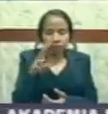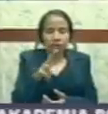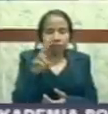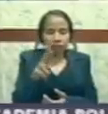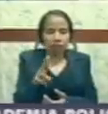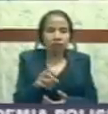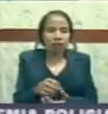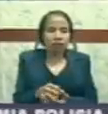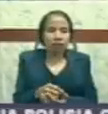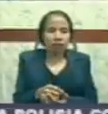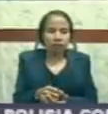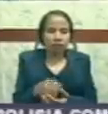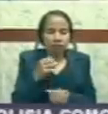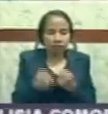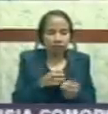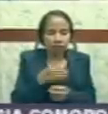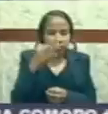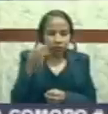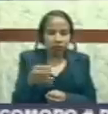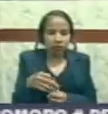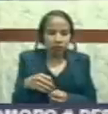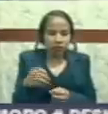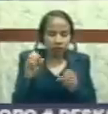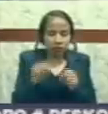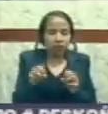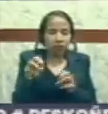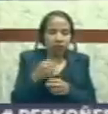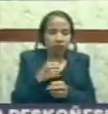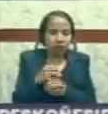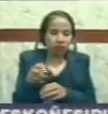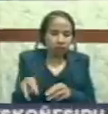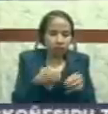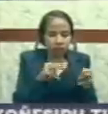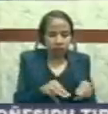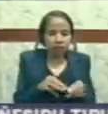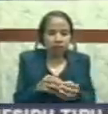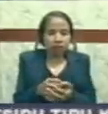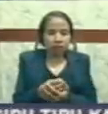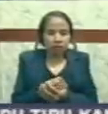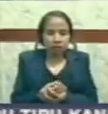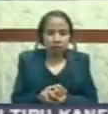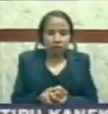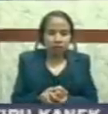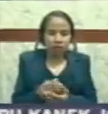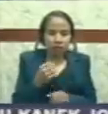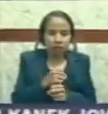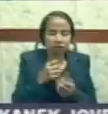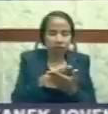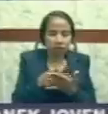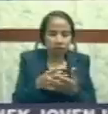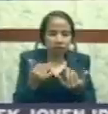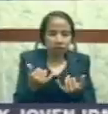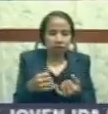kita bele batinan oi maka larão sai de ter halu mudança sai da maka malu de todos sira halu da proposta agora da cubana e